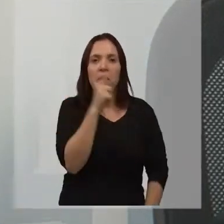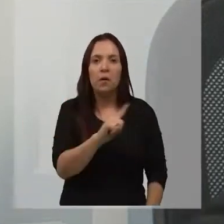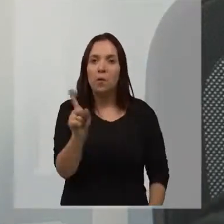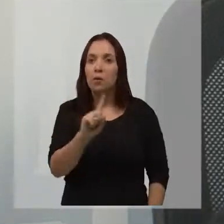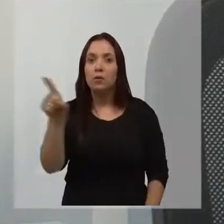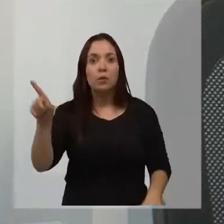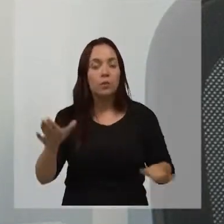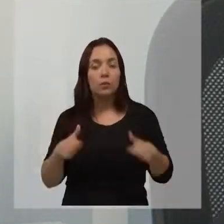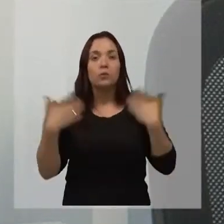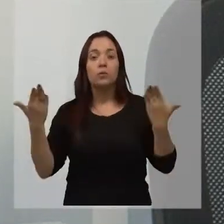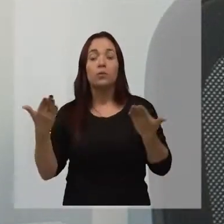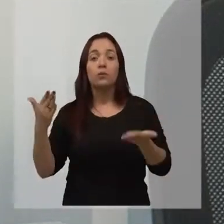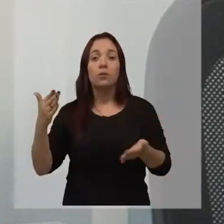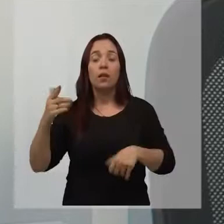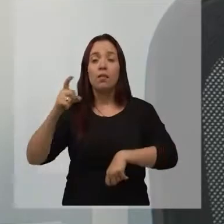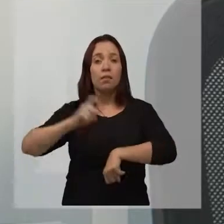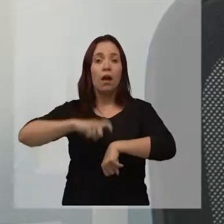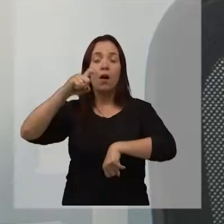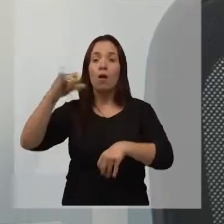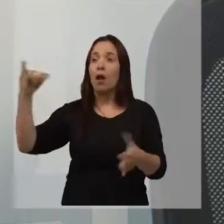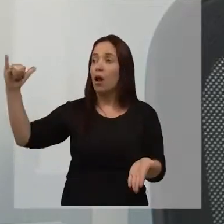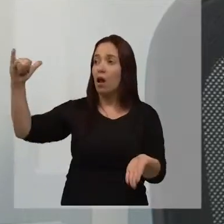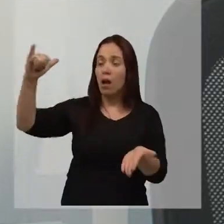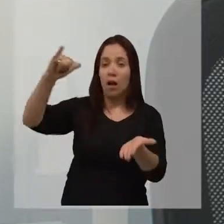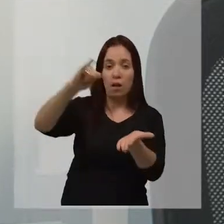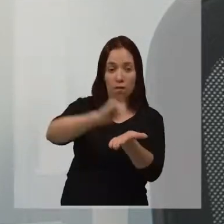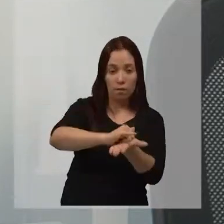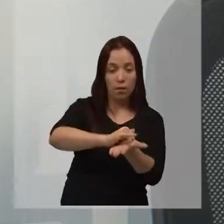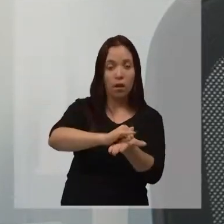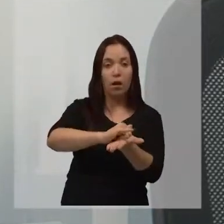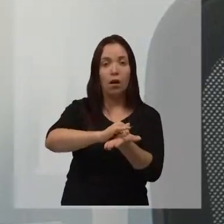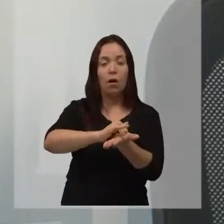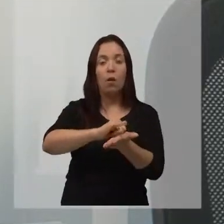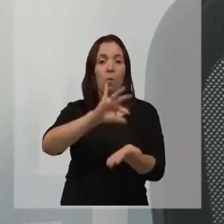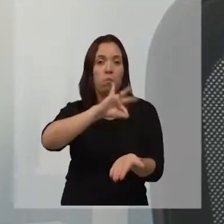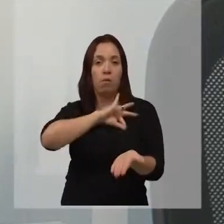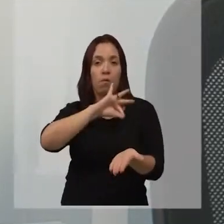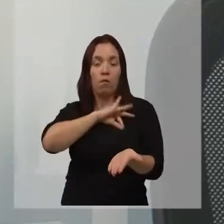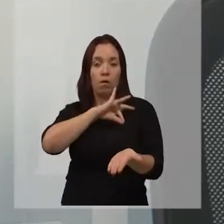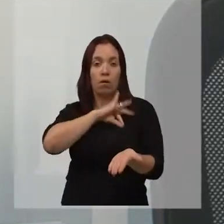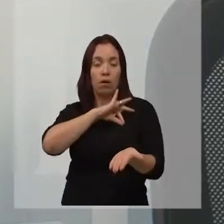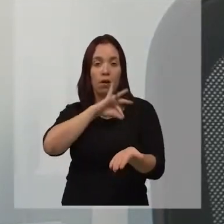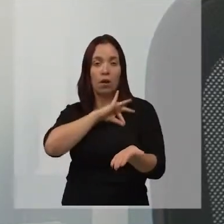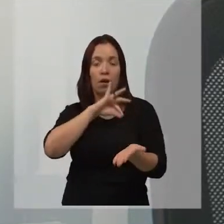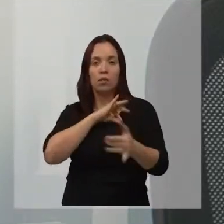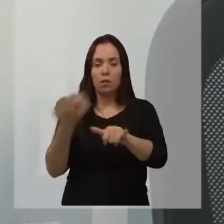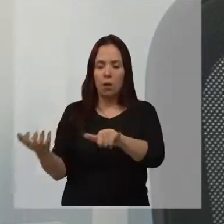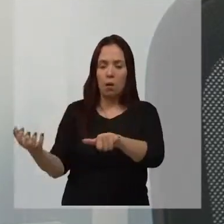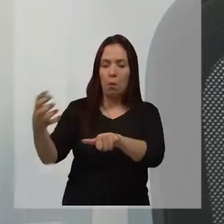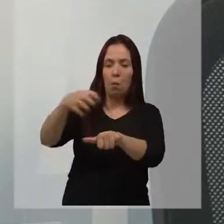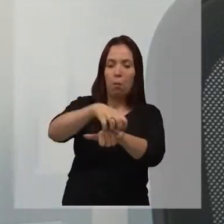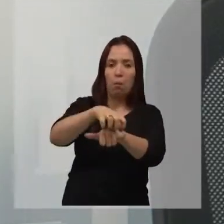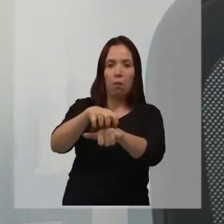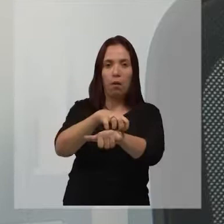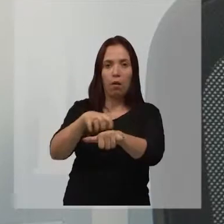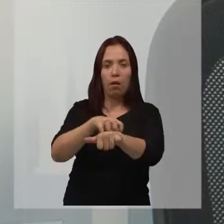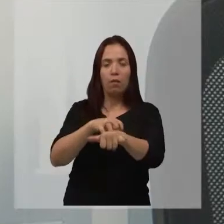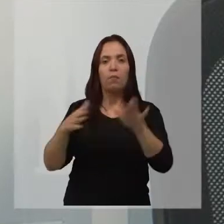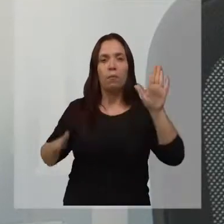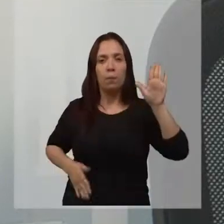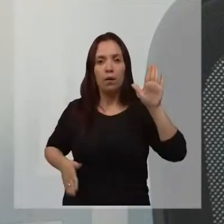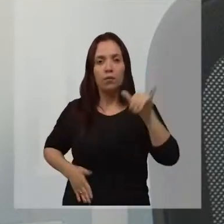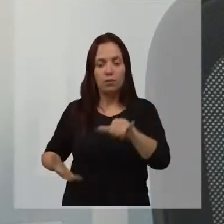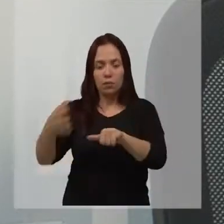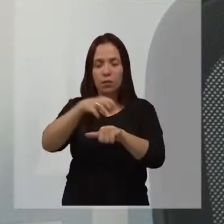O avião pousou, colocaram os membros do PCC lá dentro e enviaram para os presídios federais. Outra